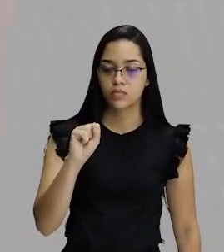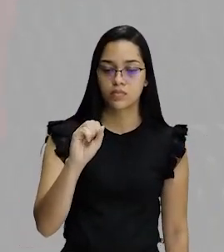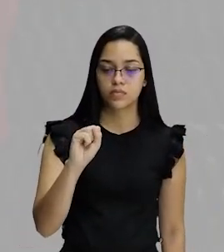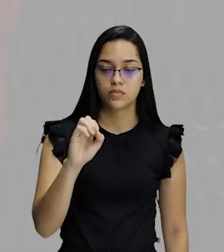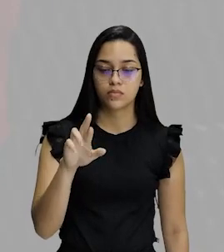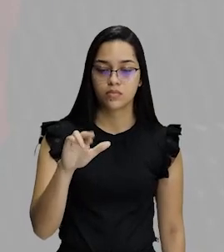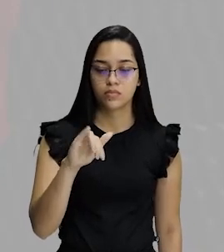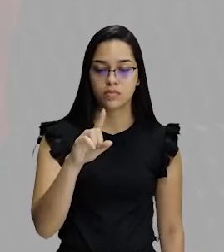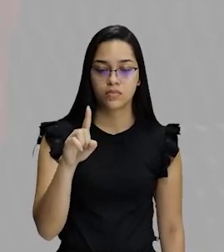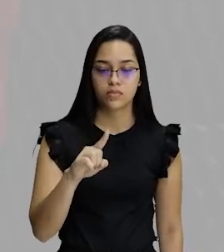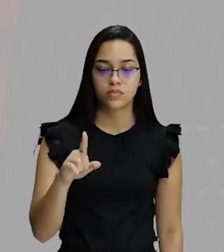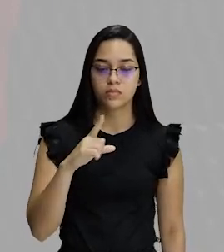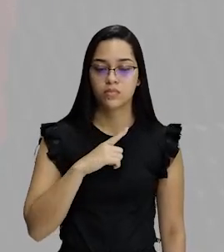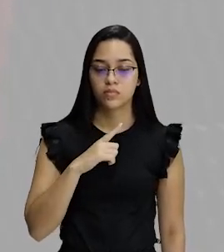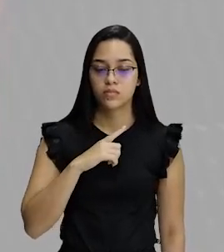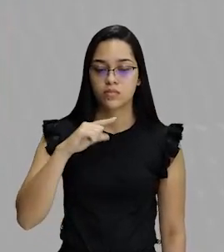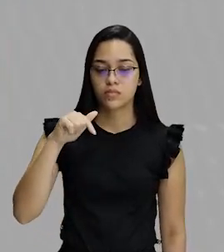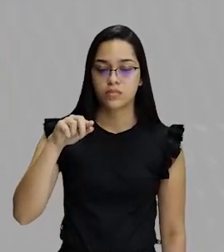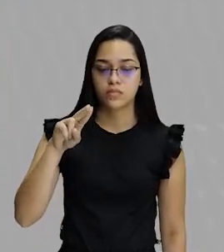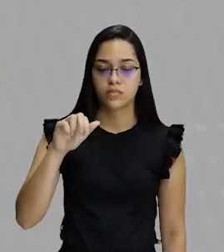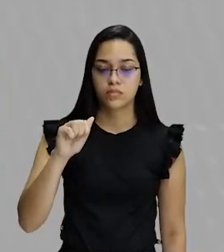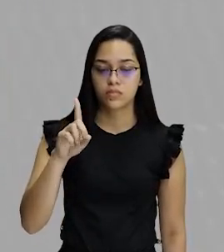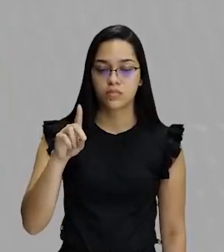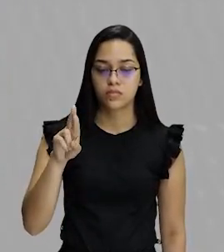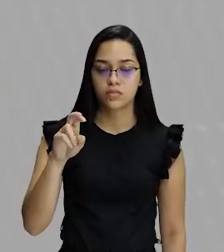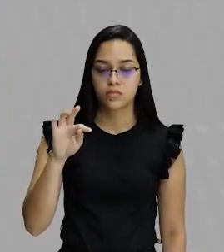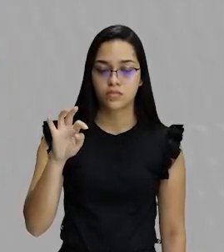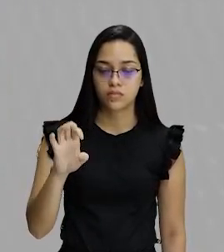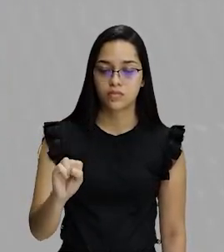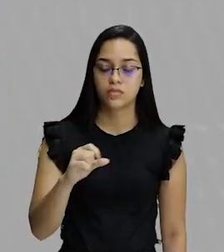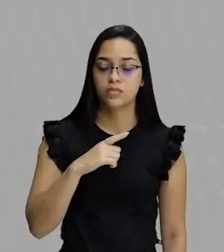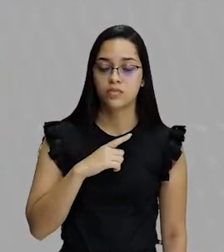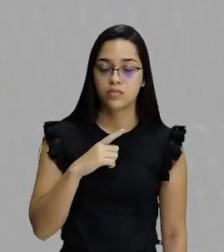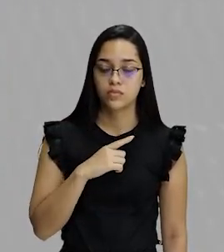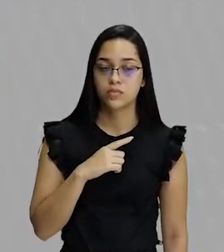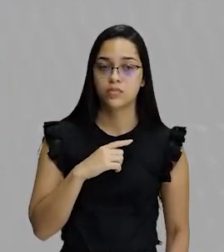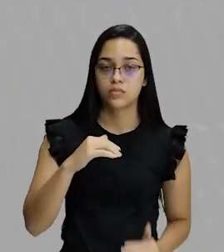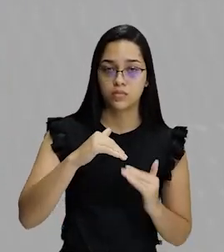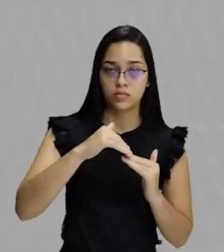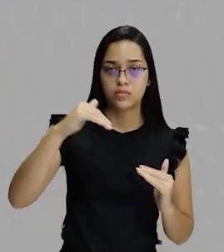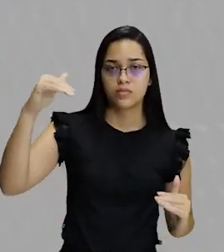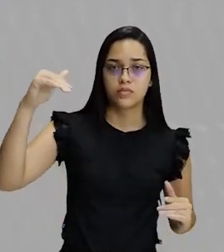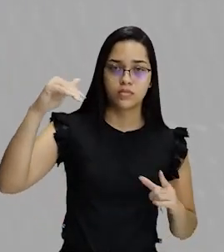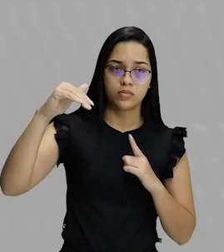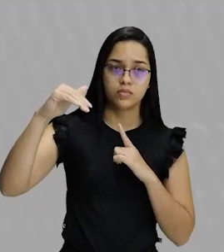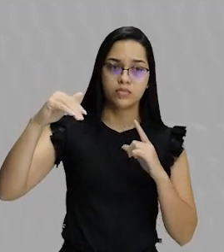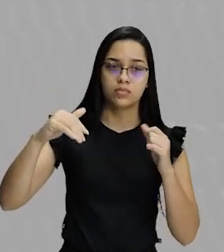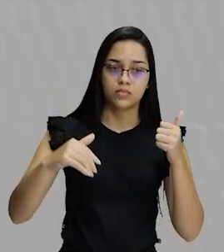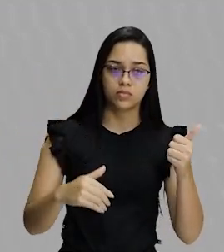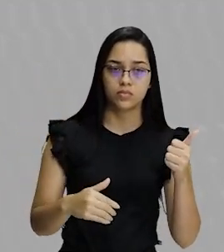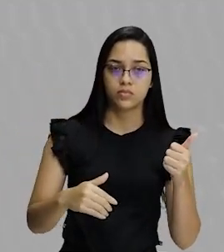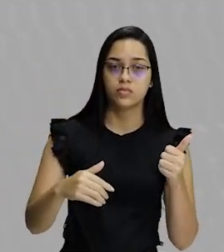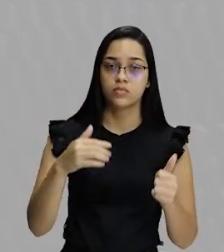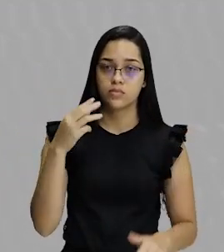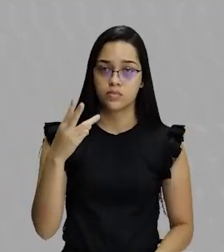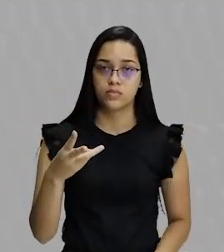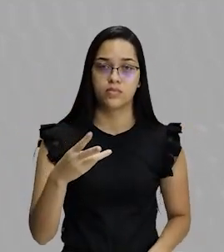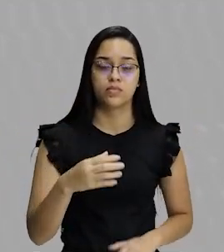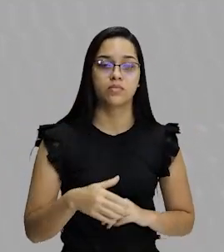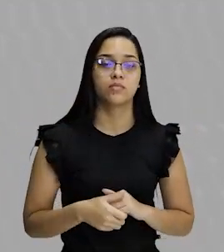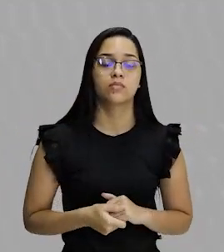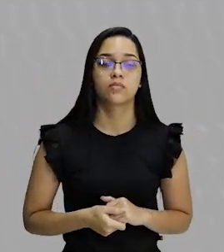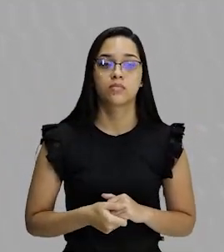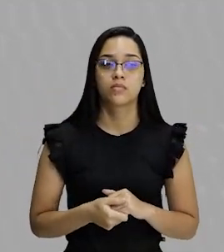bissetriz dos quadrantes ímpares, aquele que passa ao meio no quadrante 1 e no quadrante 3.